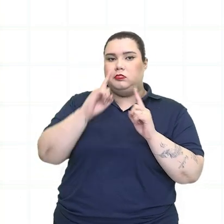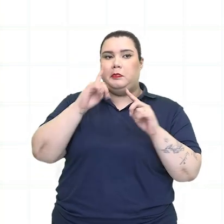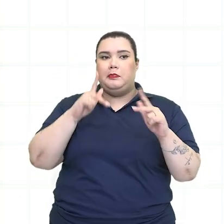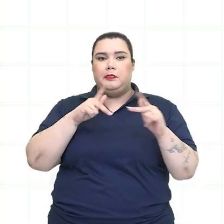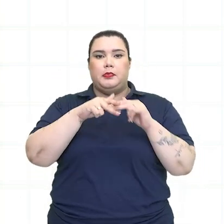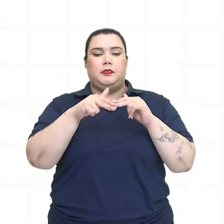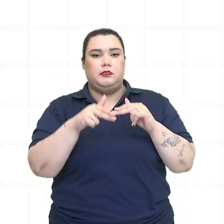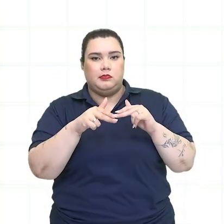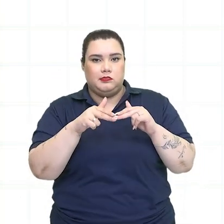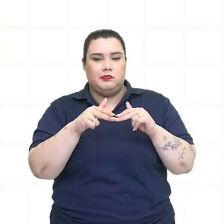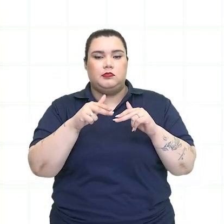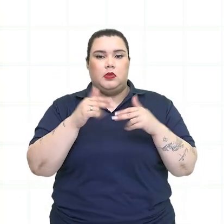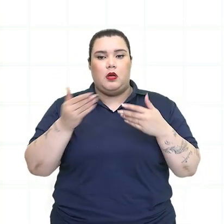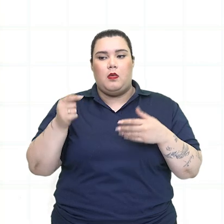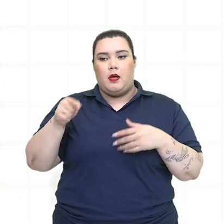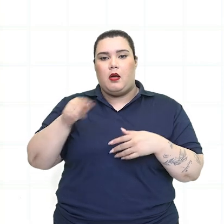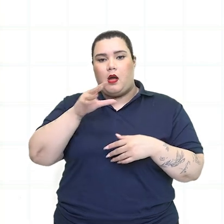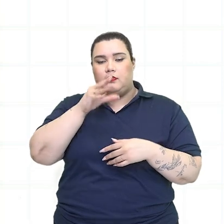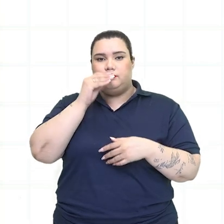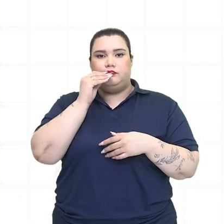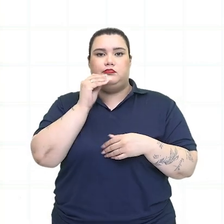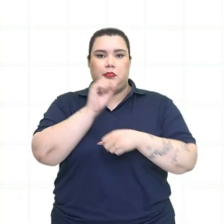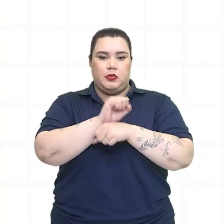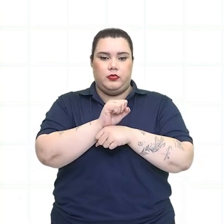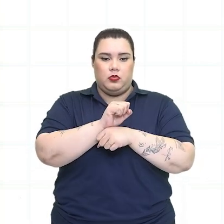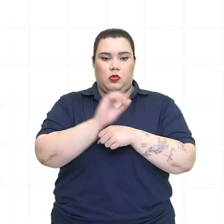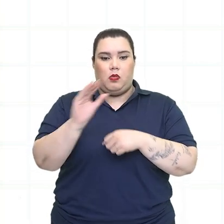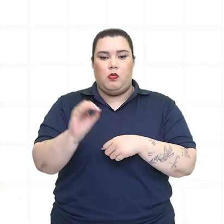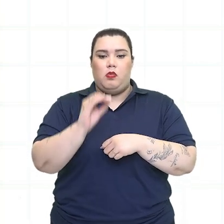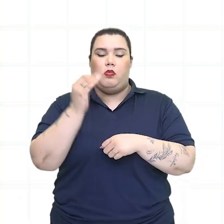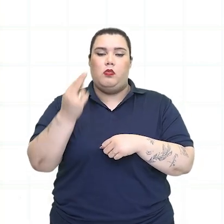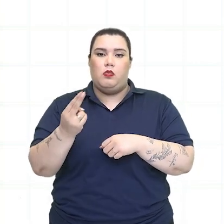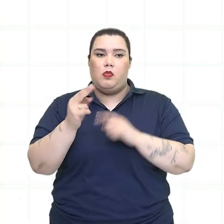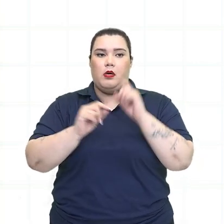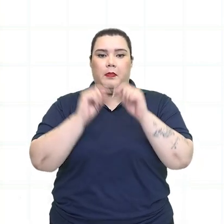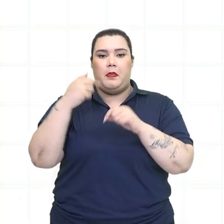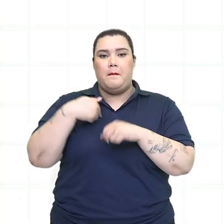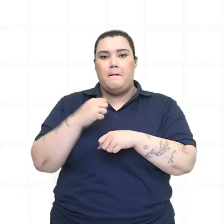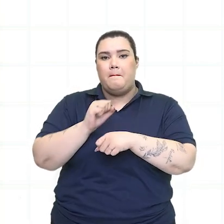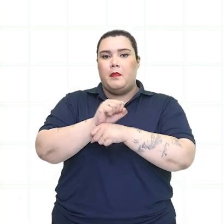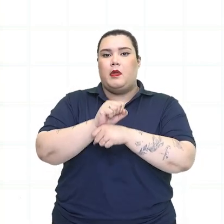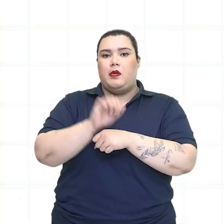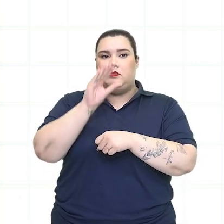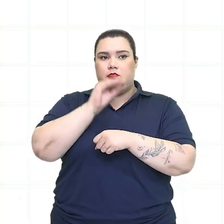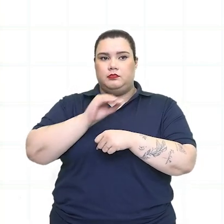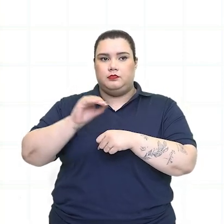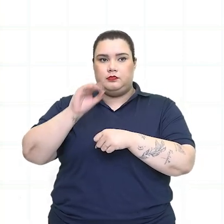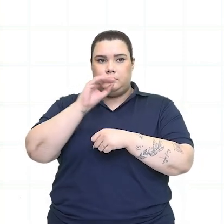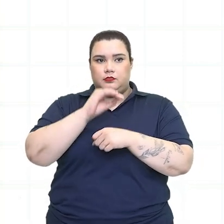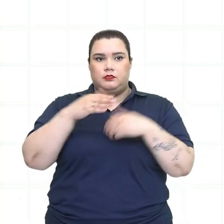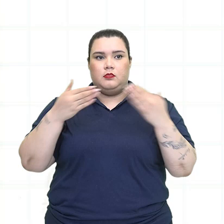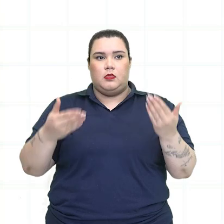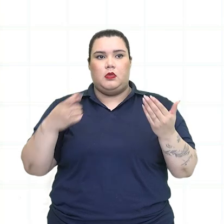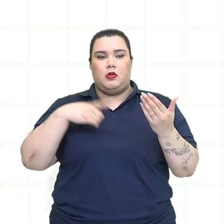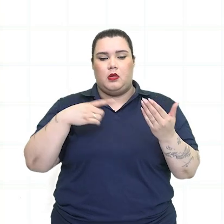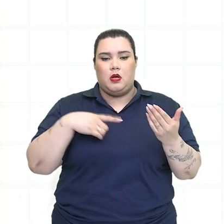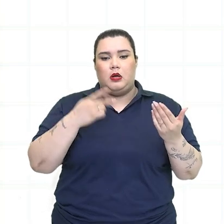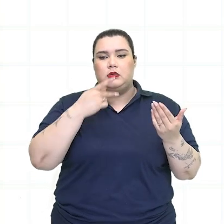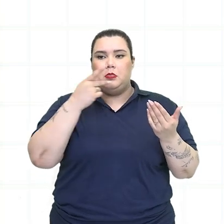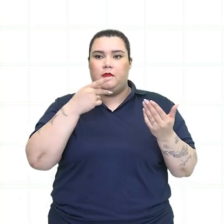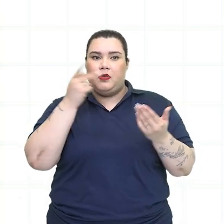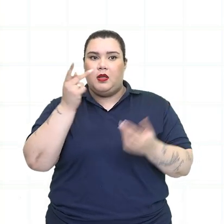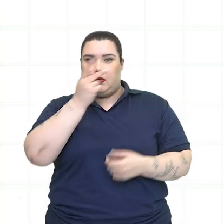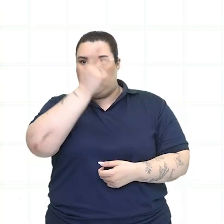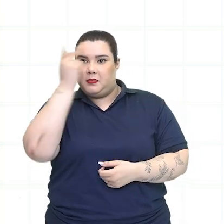também serve, né, para eu inibir uma fala. Geralmente, quando estão falando de